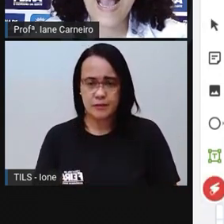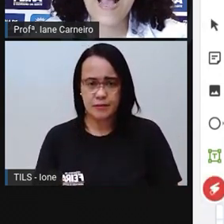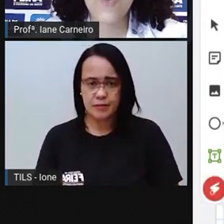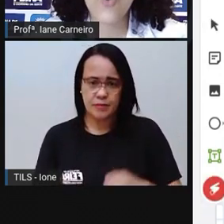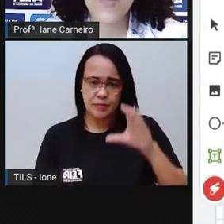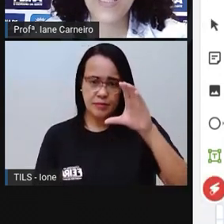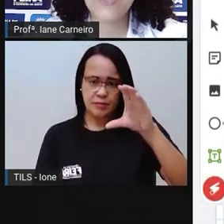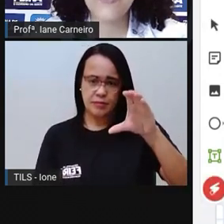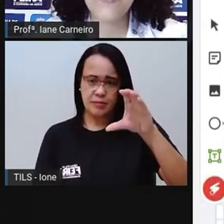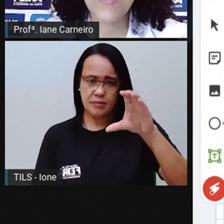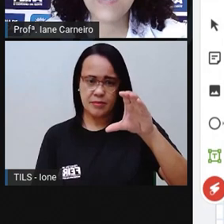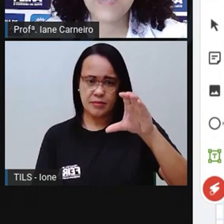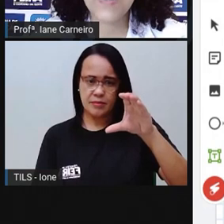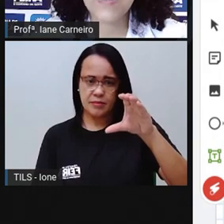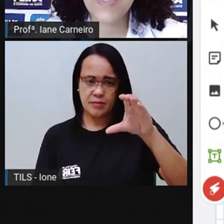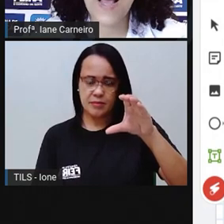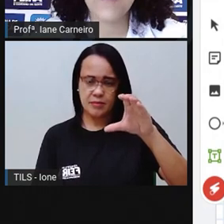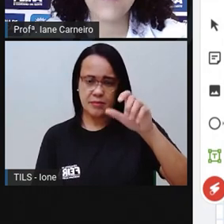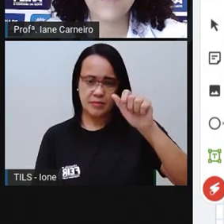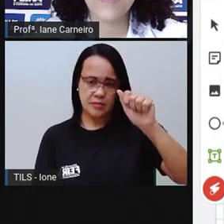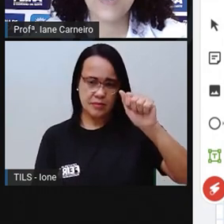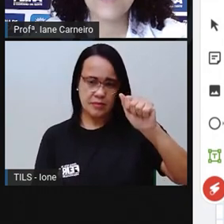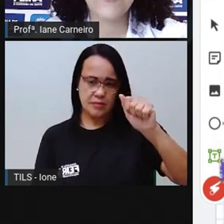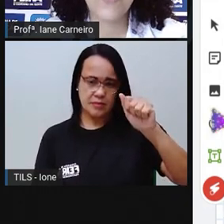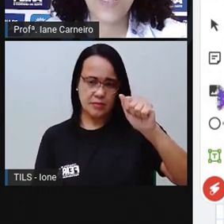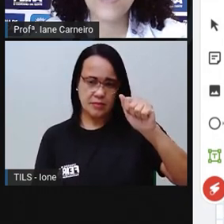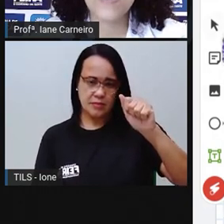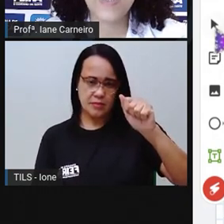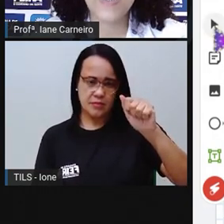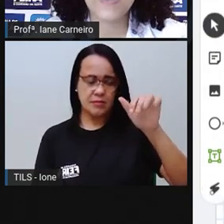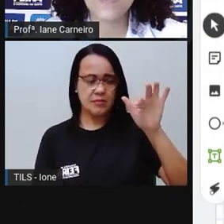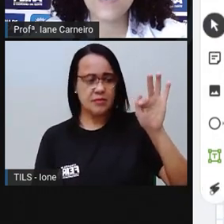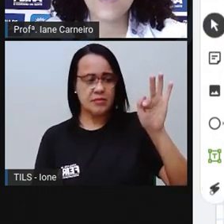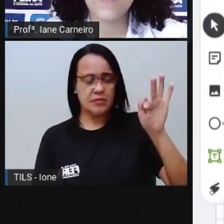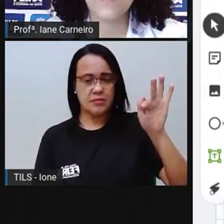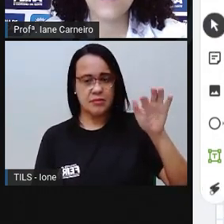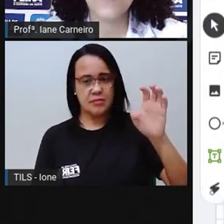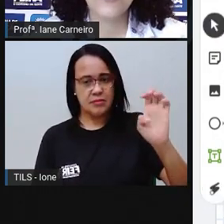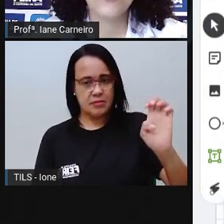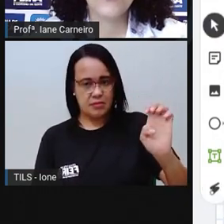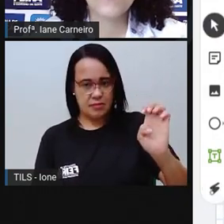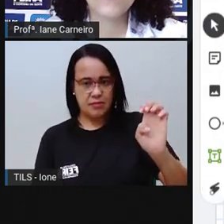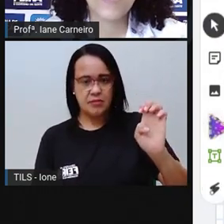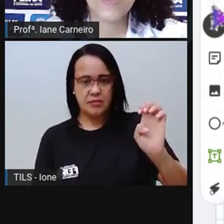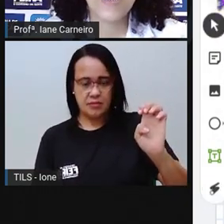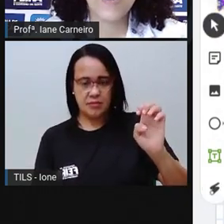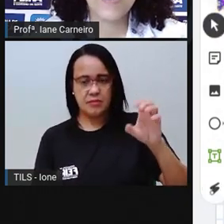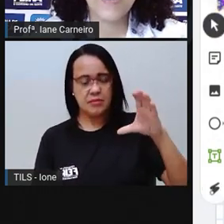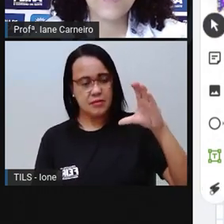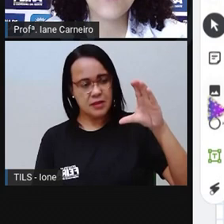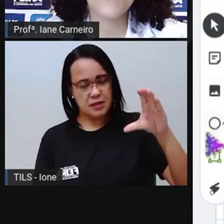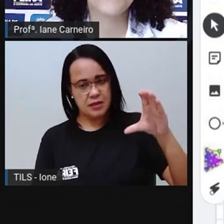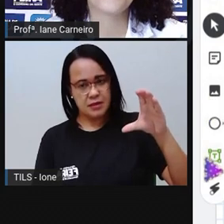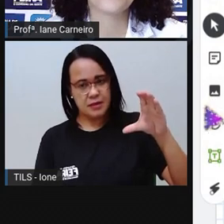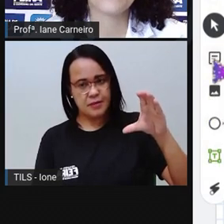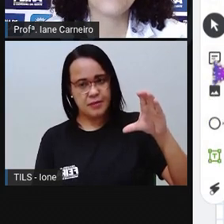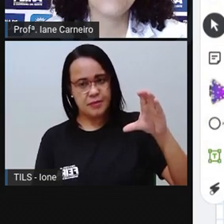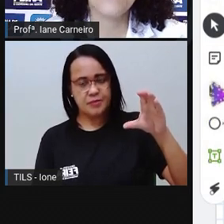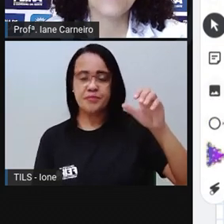K. Como é que a gente vai escrever esse K? A gente precisa de quais letras? Do C, não é